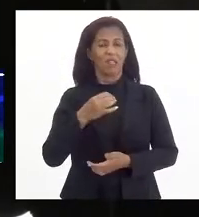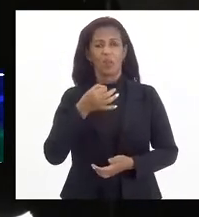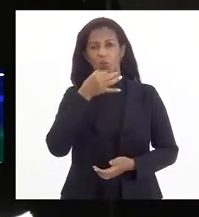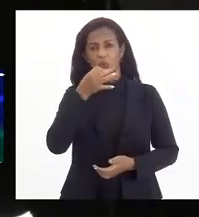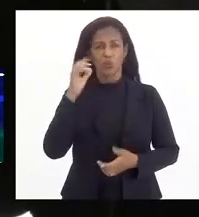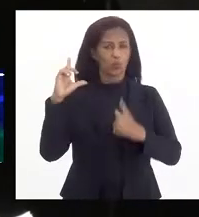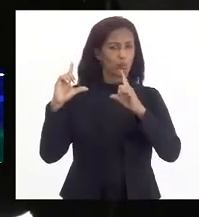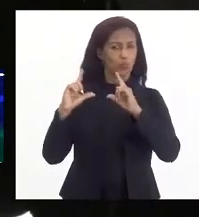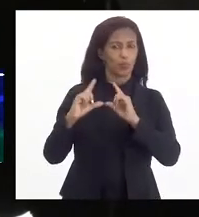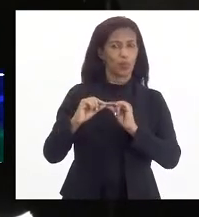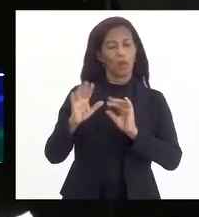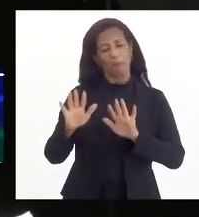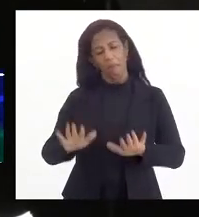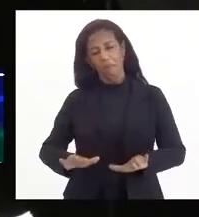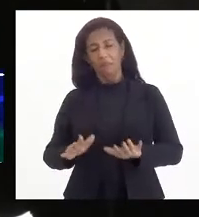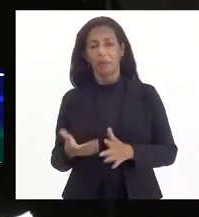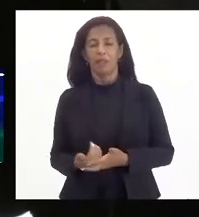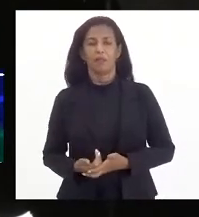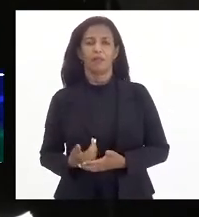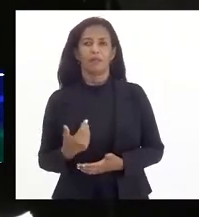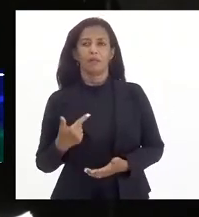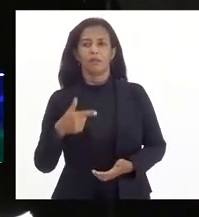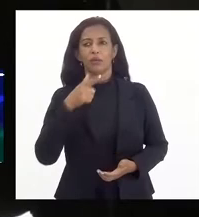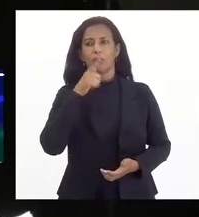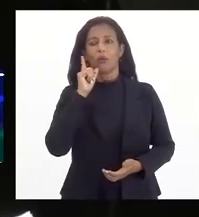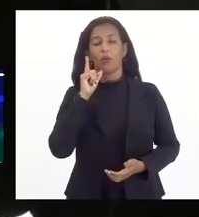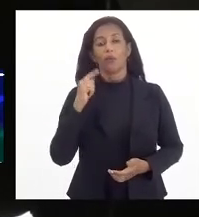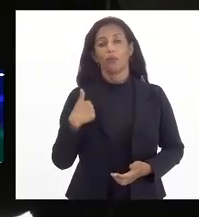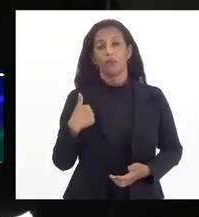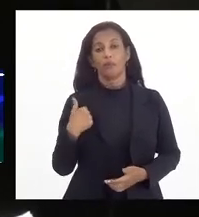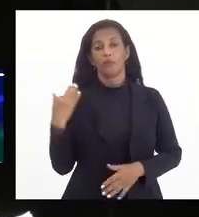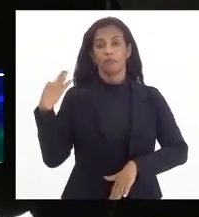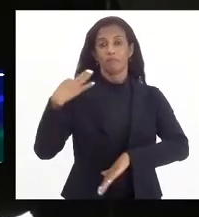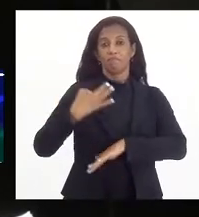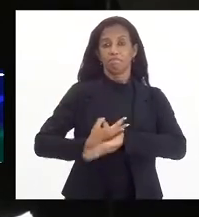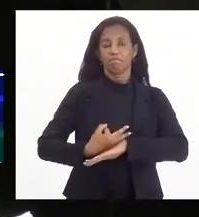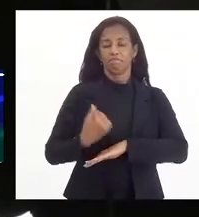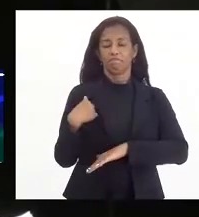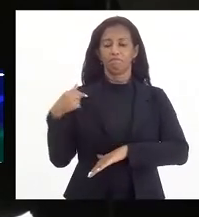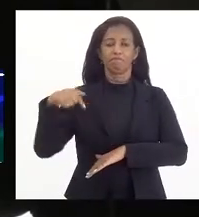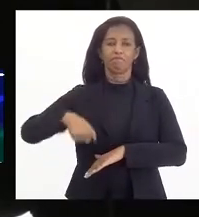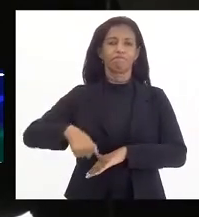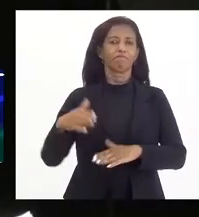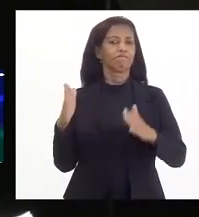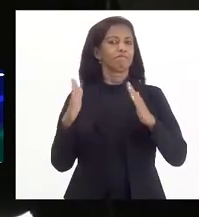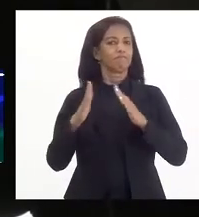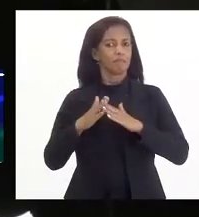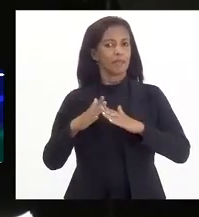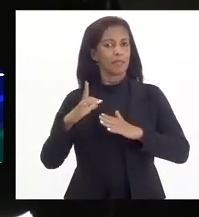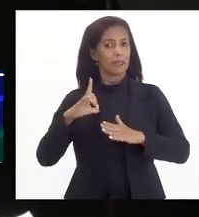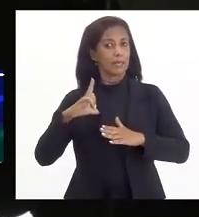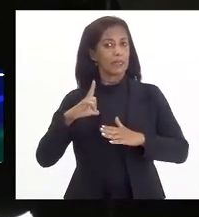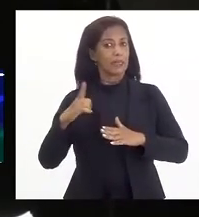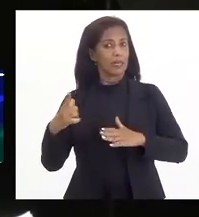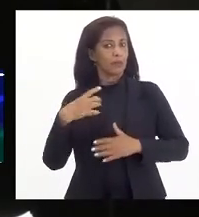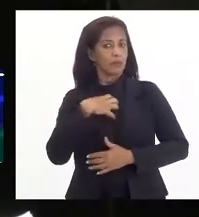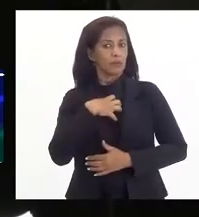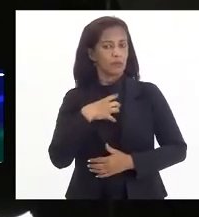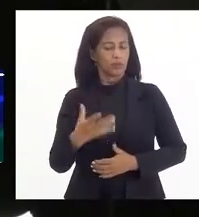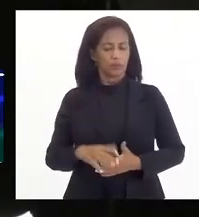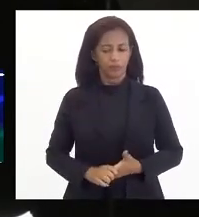baixo Mas de qualquer forma Ontem a minha ausência física que na casa tem uma motivação